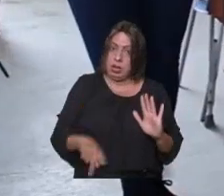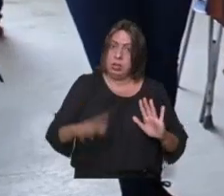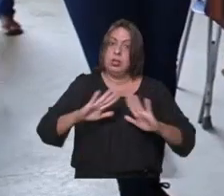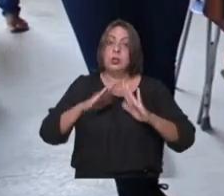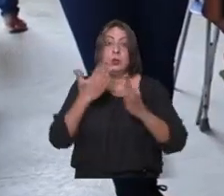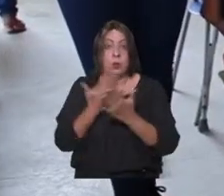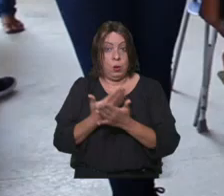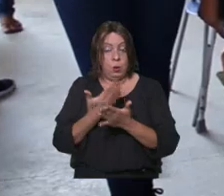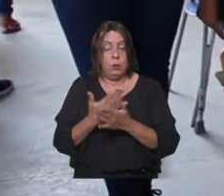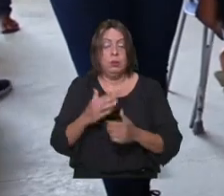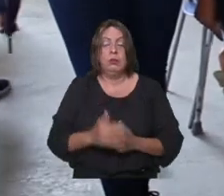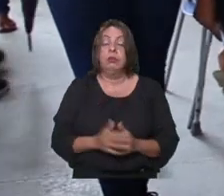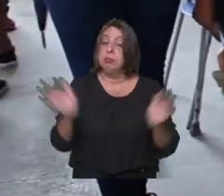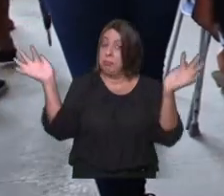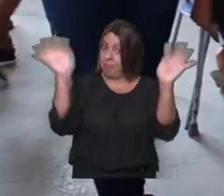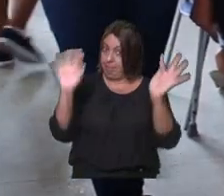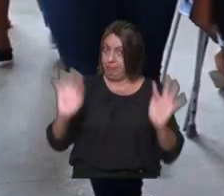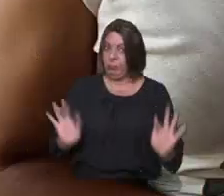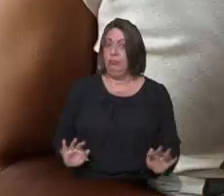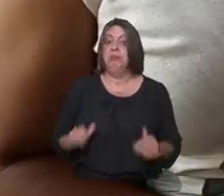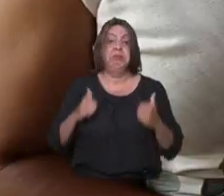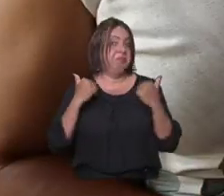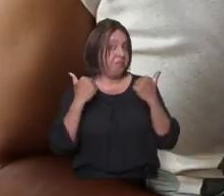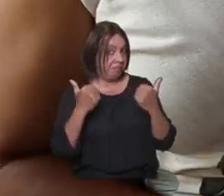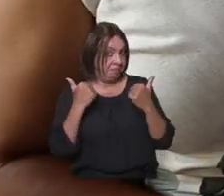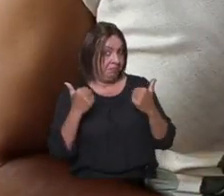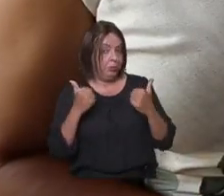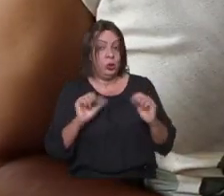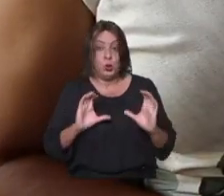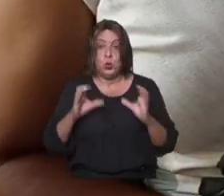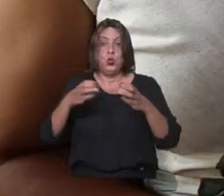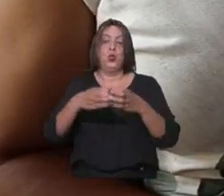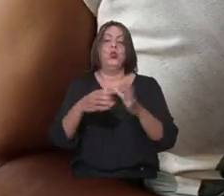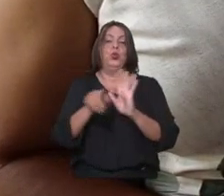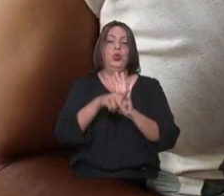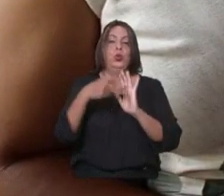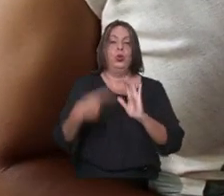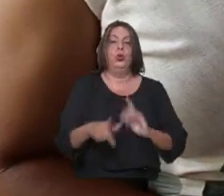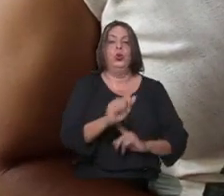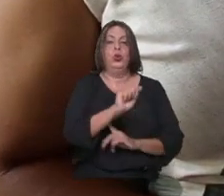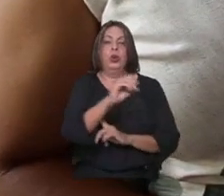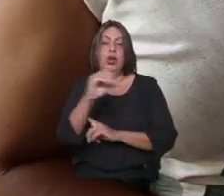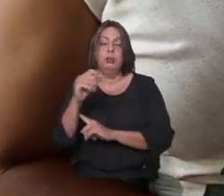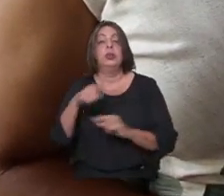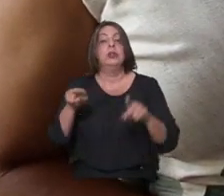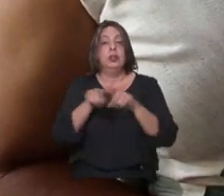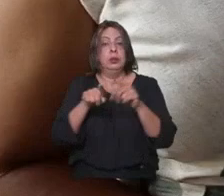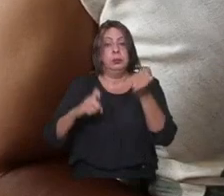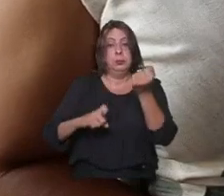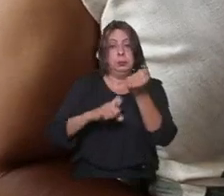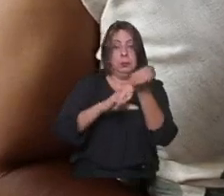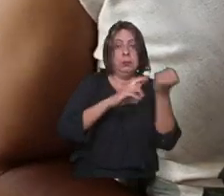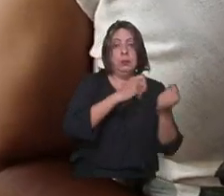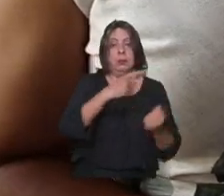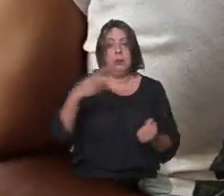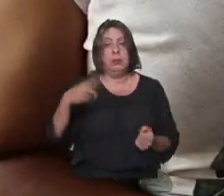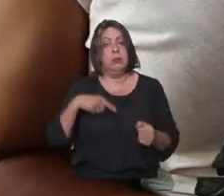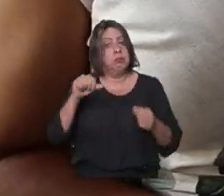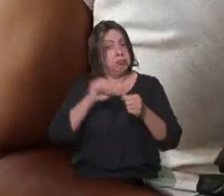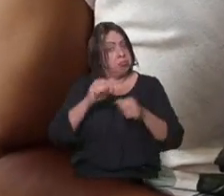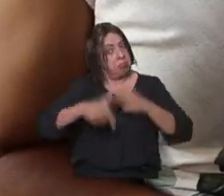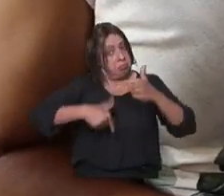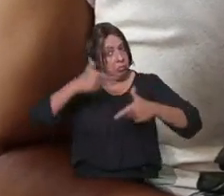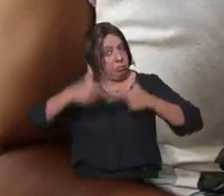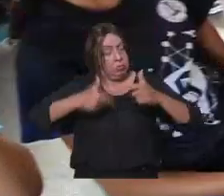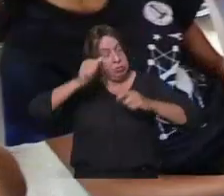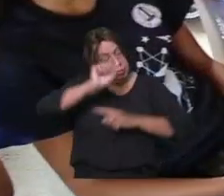escolares. Estamos, assim, felicíssimos por estarem junto com o GAC, junto com o Caju Cap, fazendo essa ação brilhante